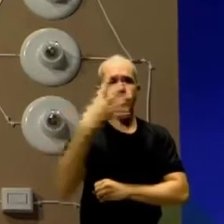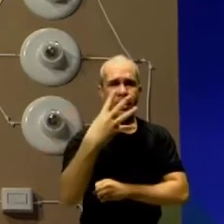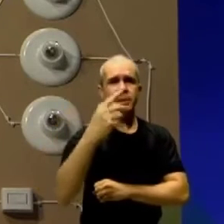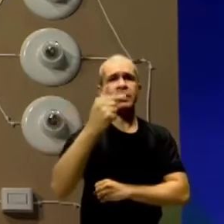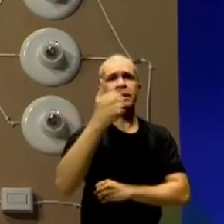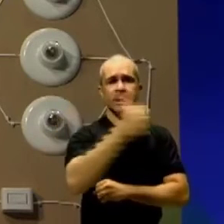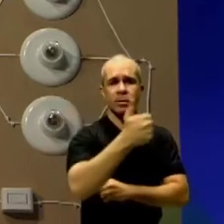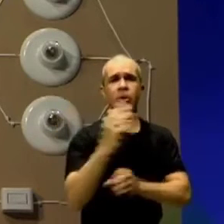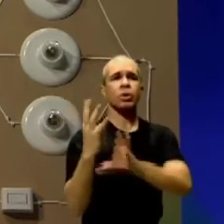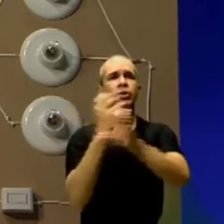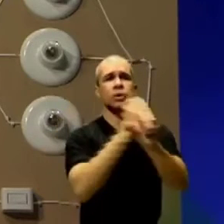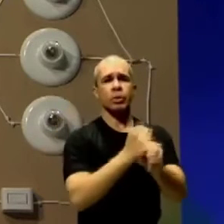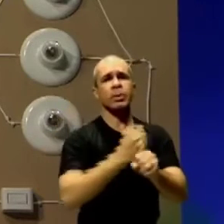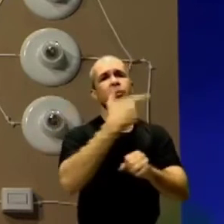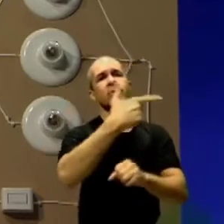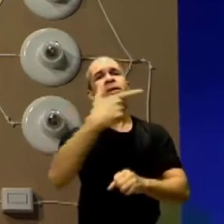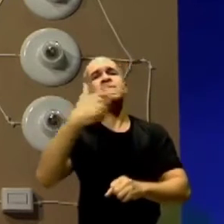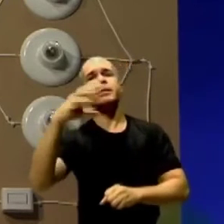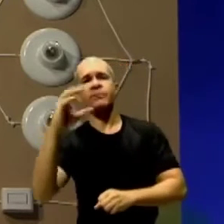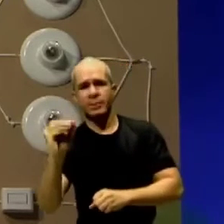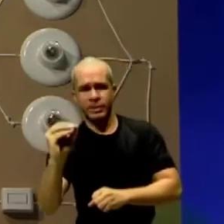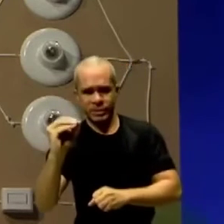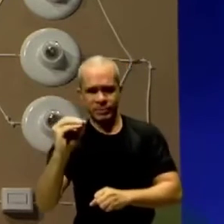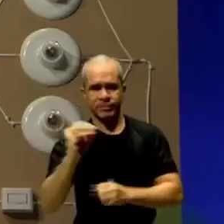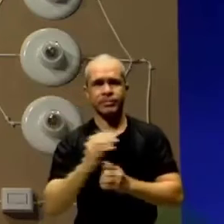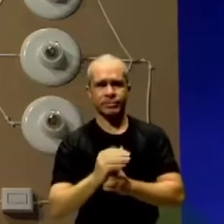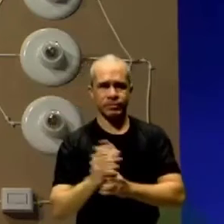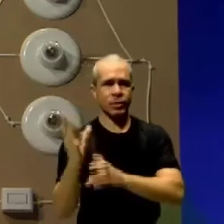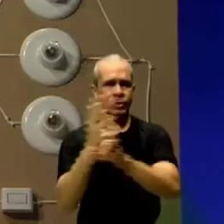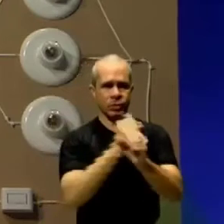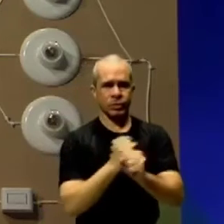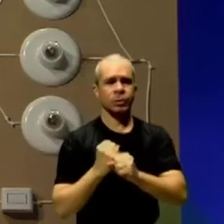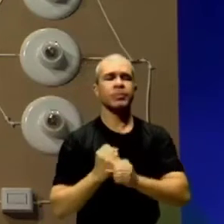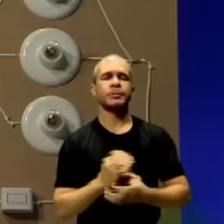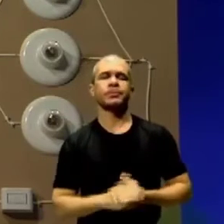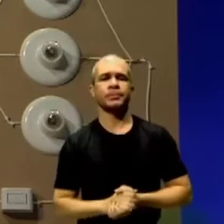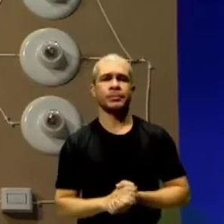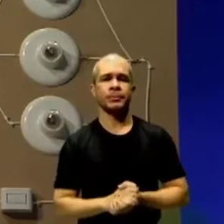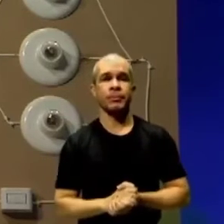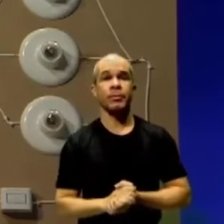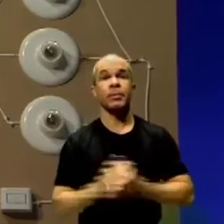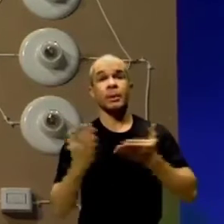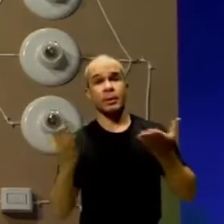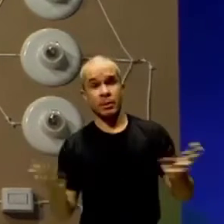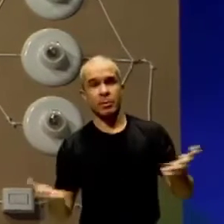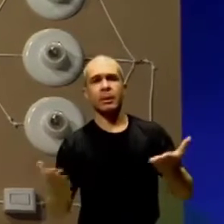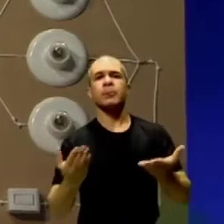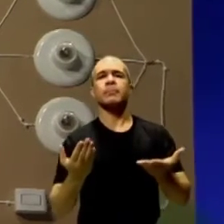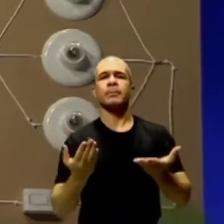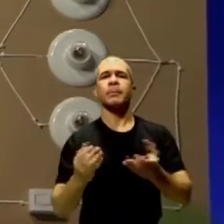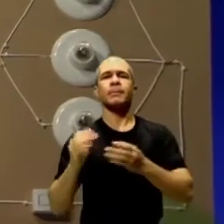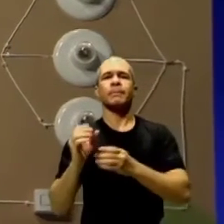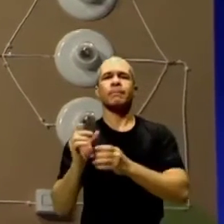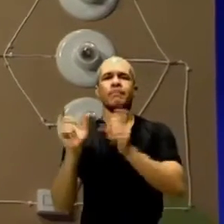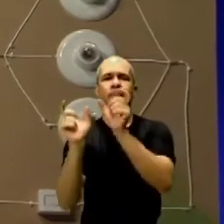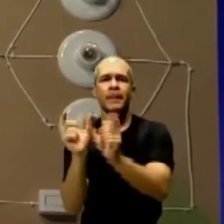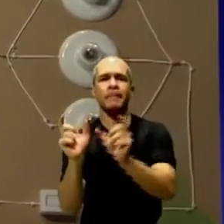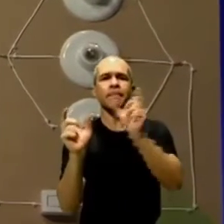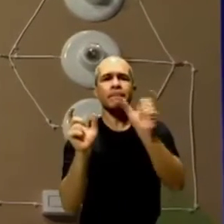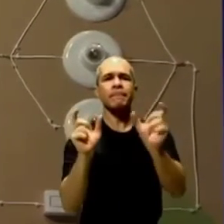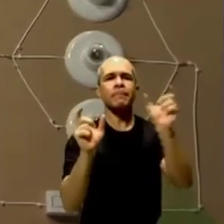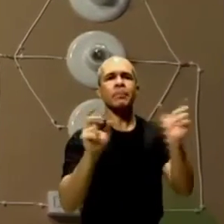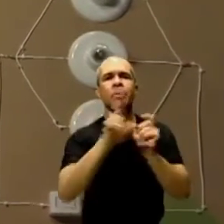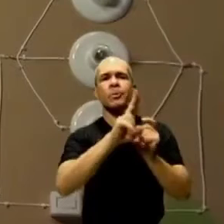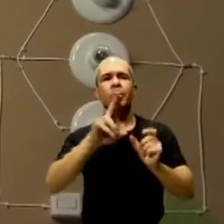vai dar aproximadamente os 220 que a gente chegou lá a falar. Beleza? Tranquilo? Bem, nesse caso é série. Quando a gente